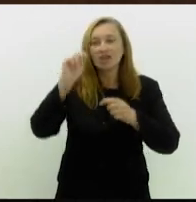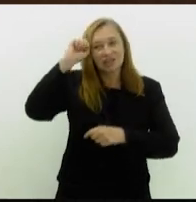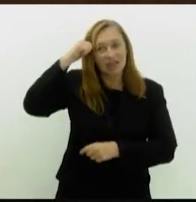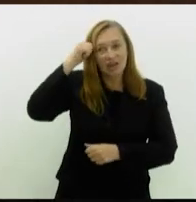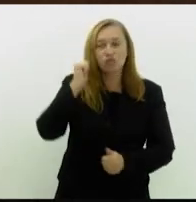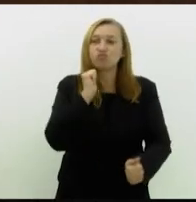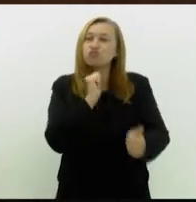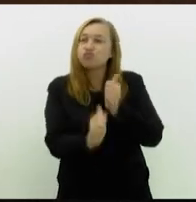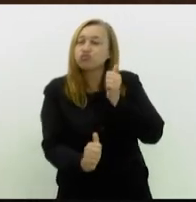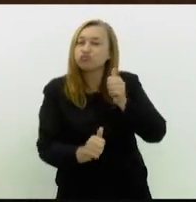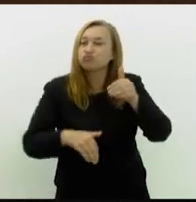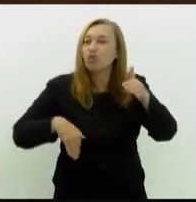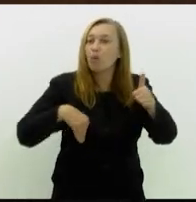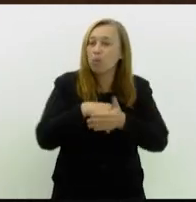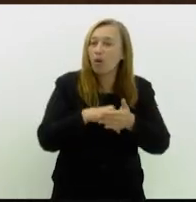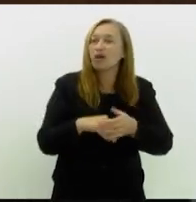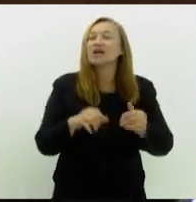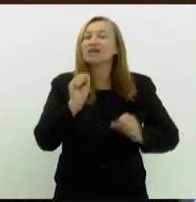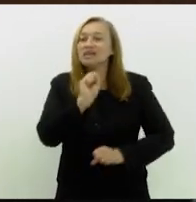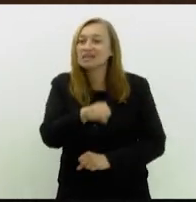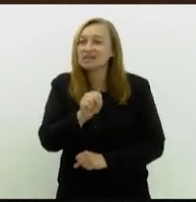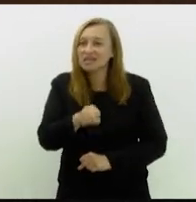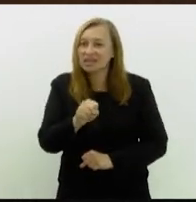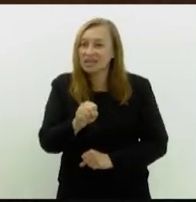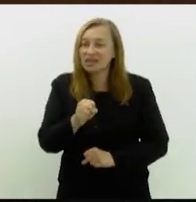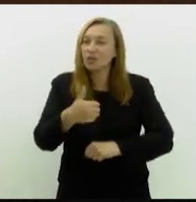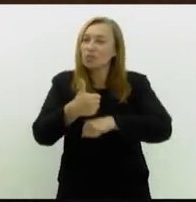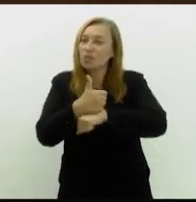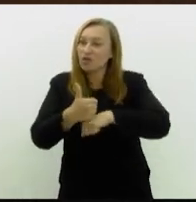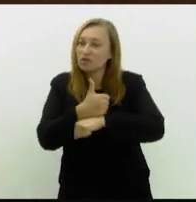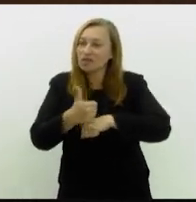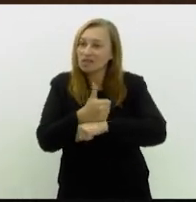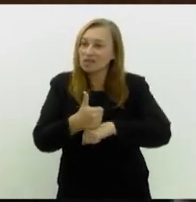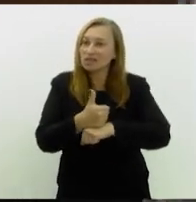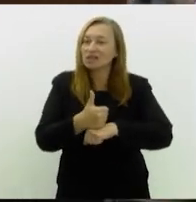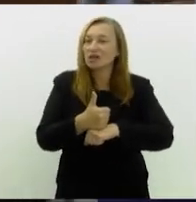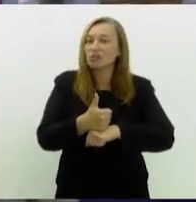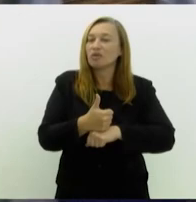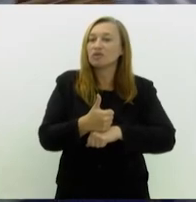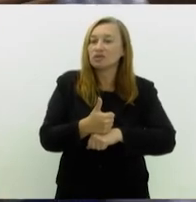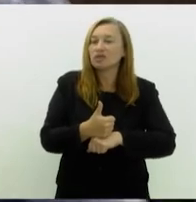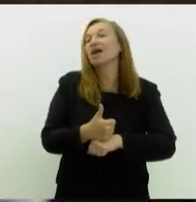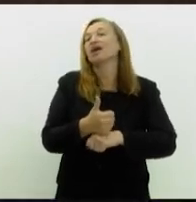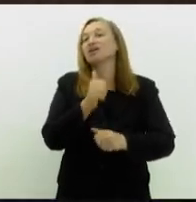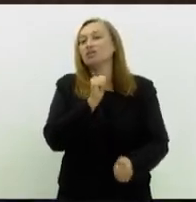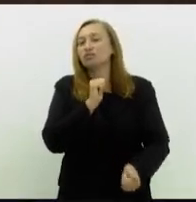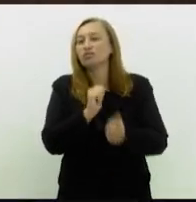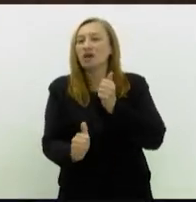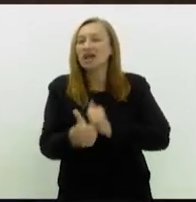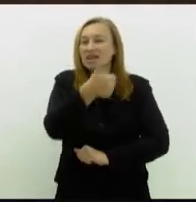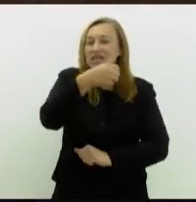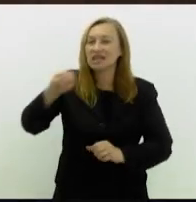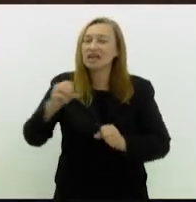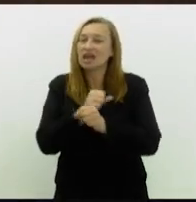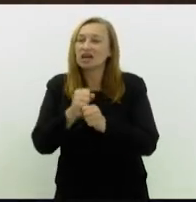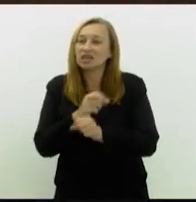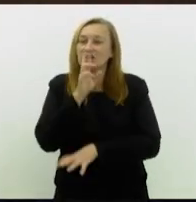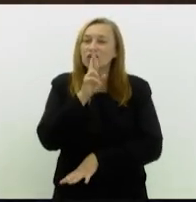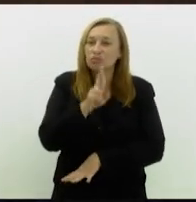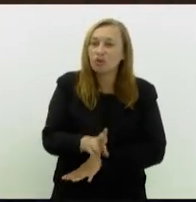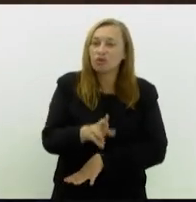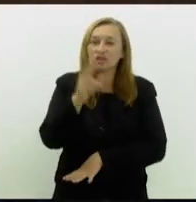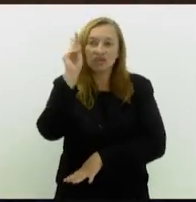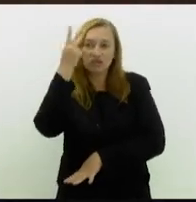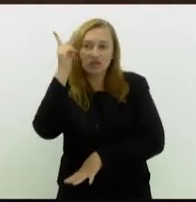futebol sim a favor da profissionalização do futebol São 100 anos de resposta histórica e mais de